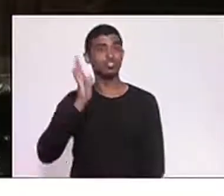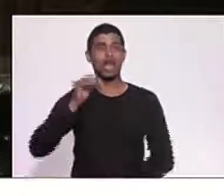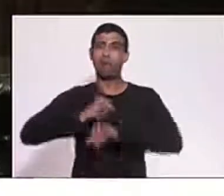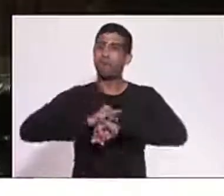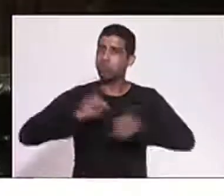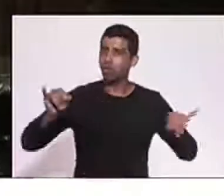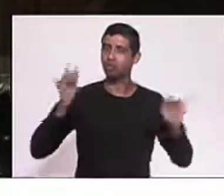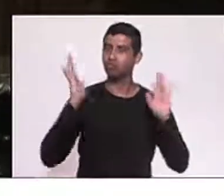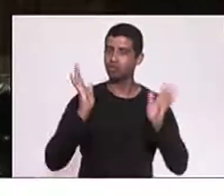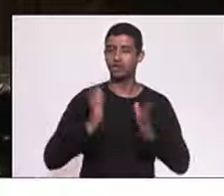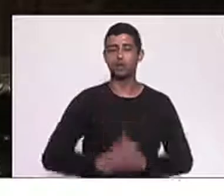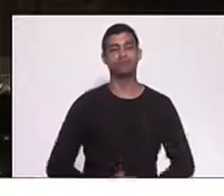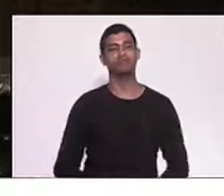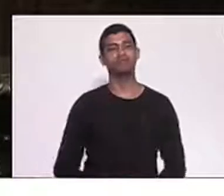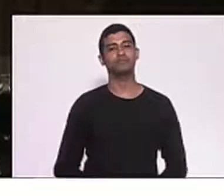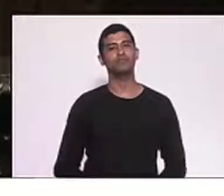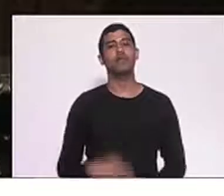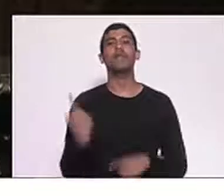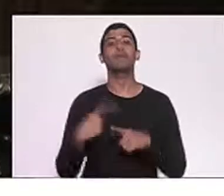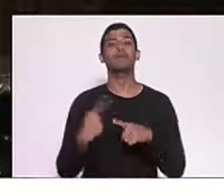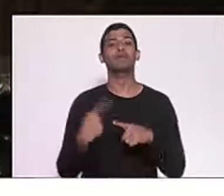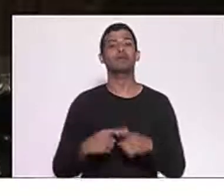anuncia. Porque